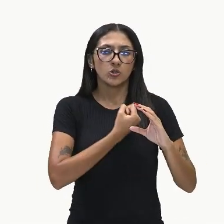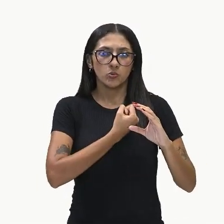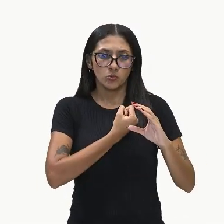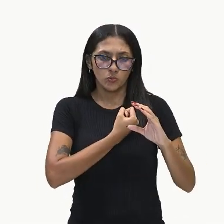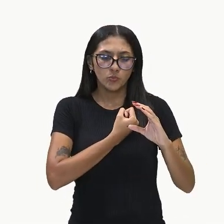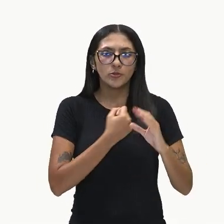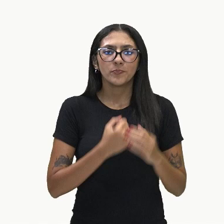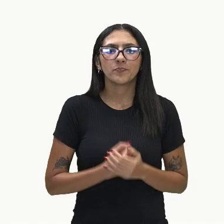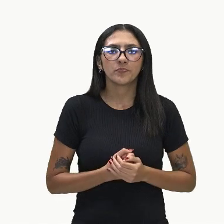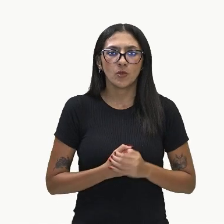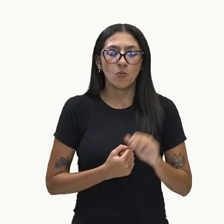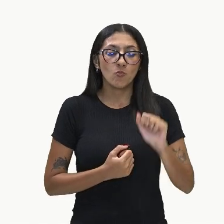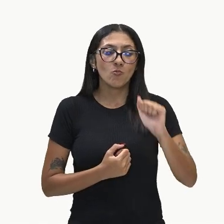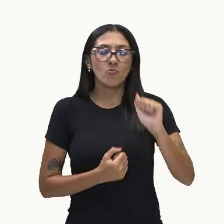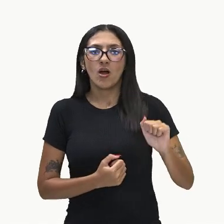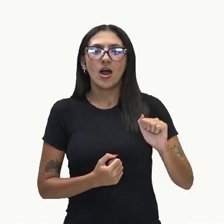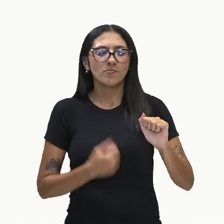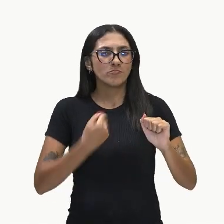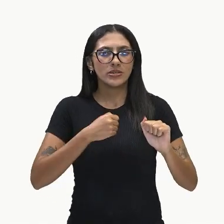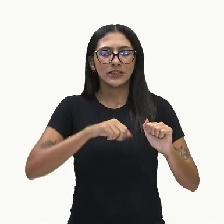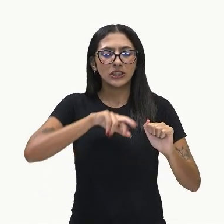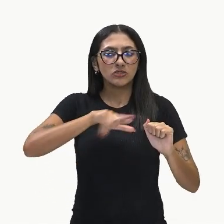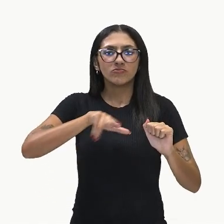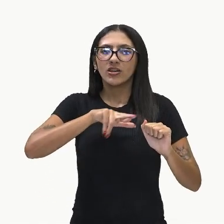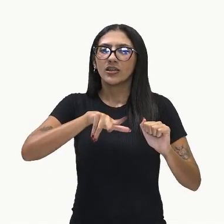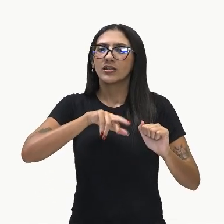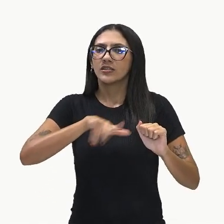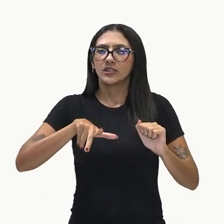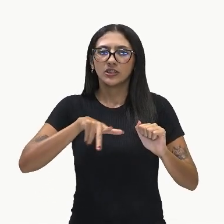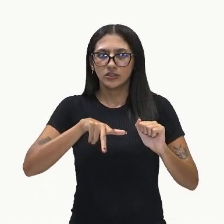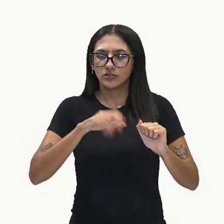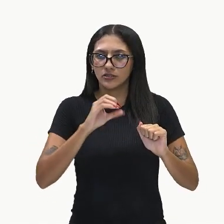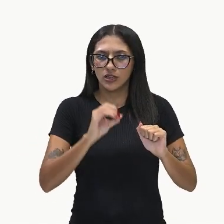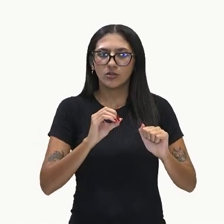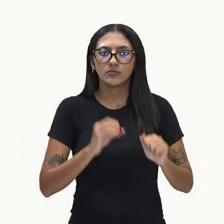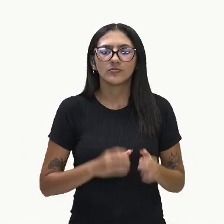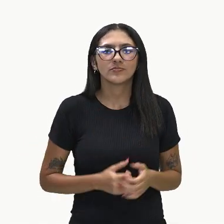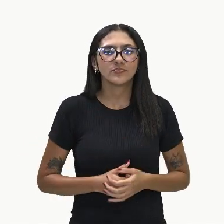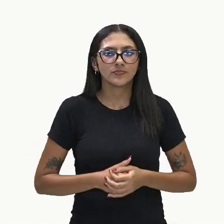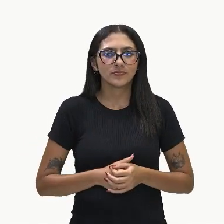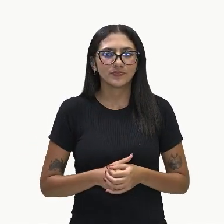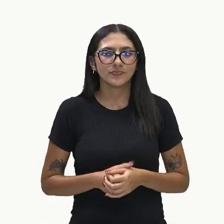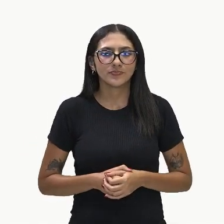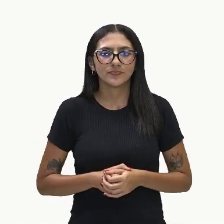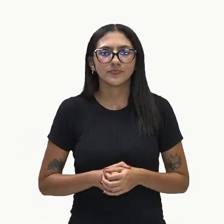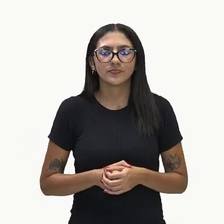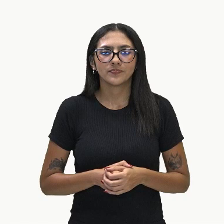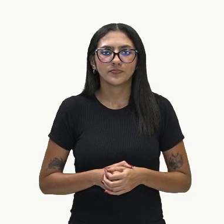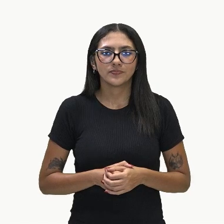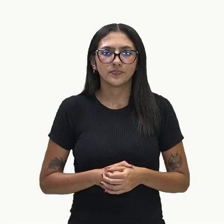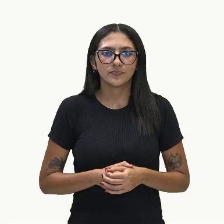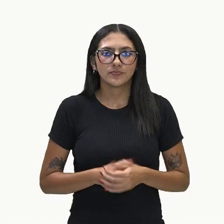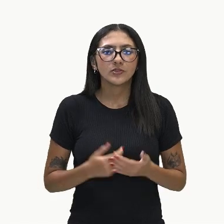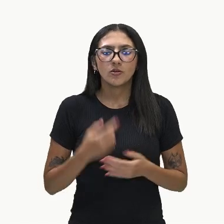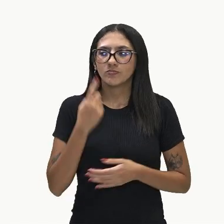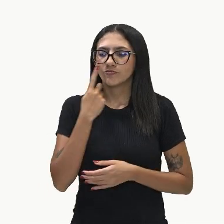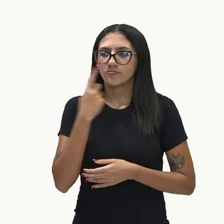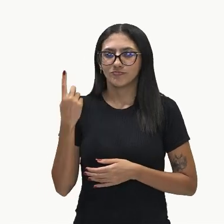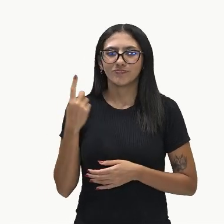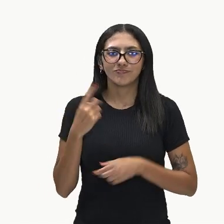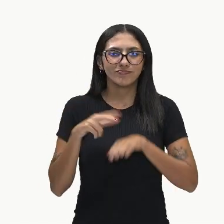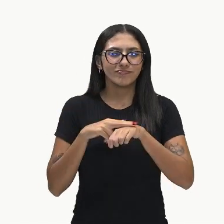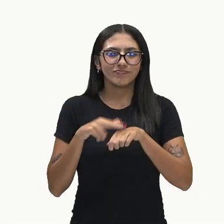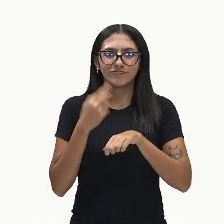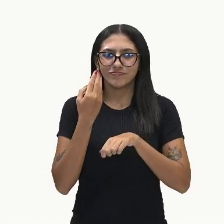nosso A nunca pode ser 0, tá bom? Então, aqui, ó, os exemplos, tá? Da